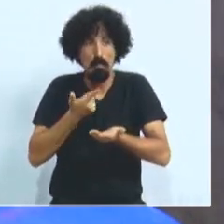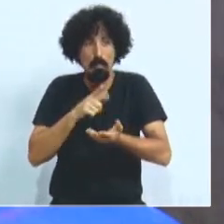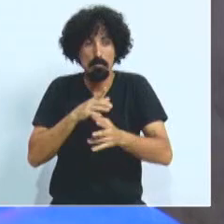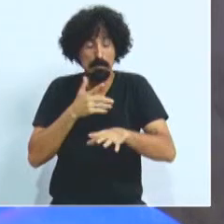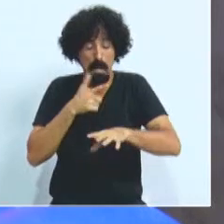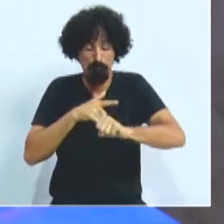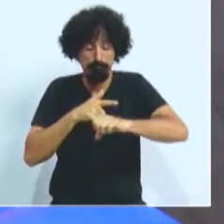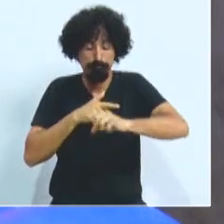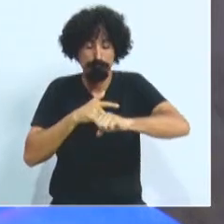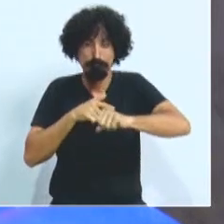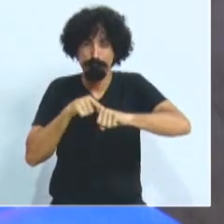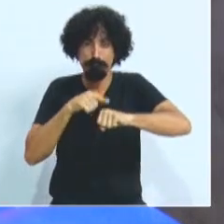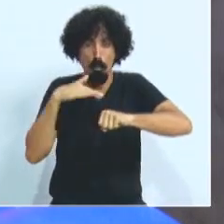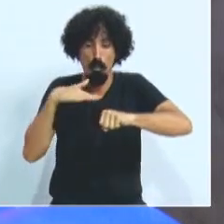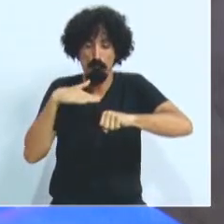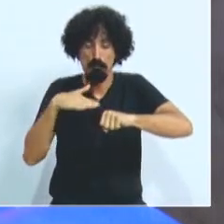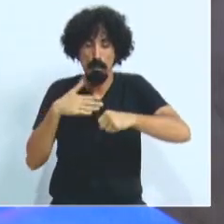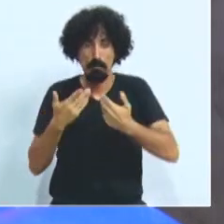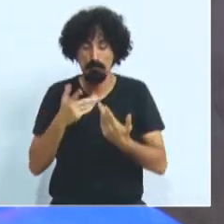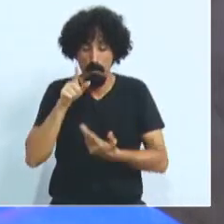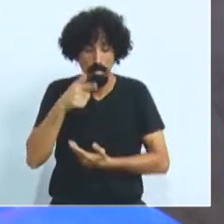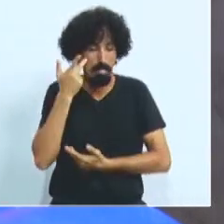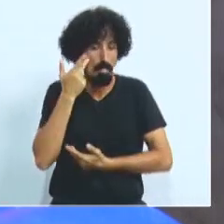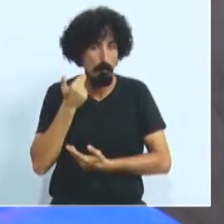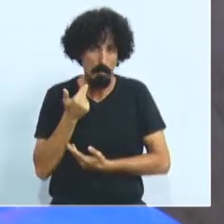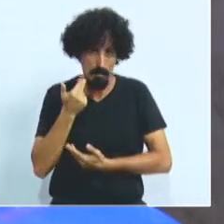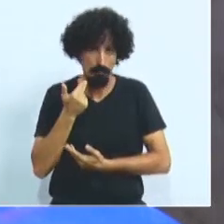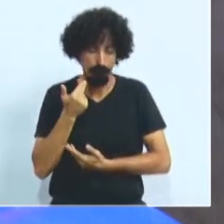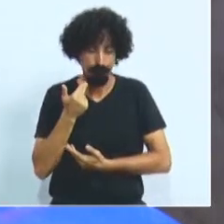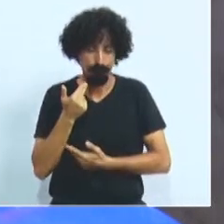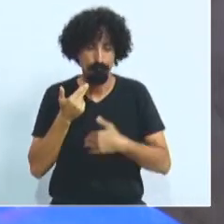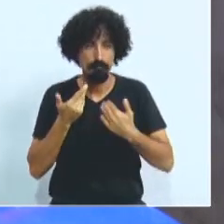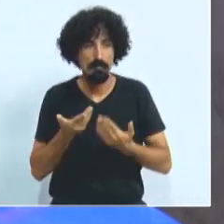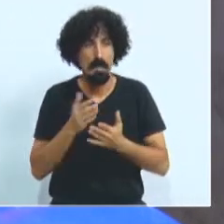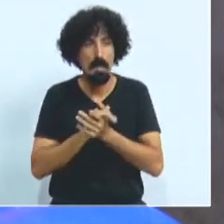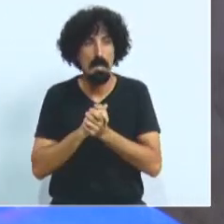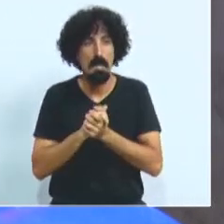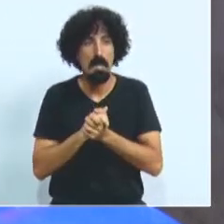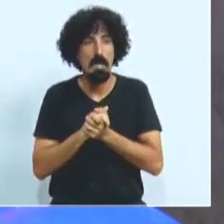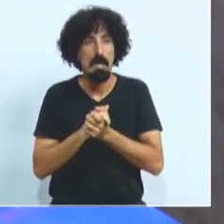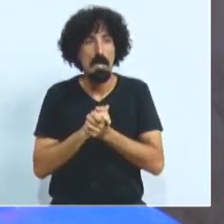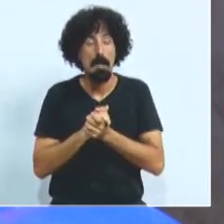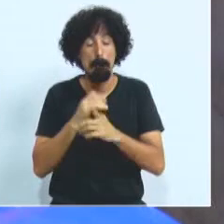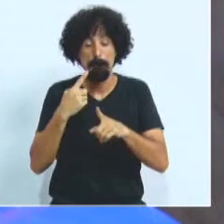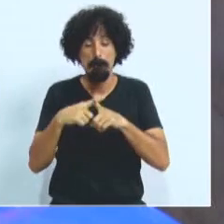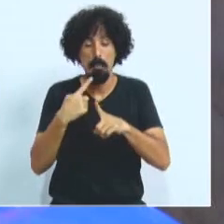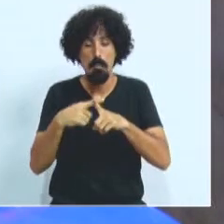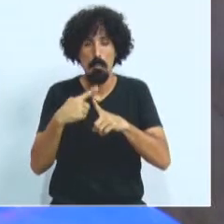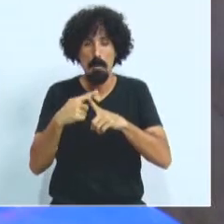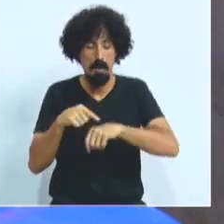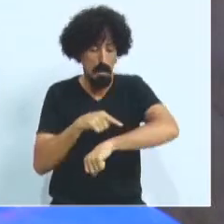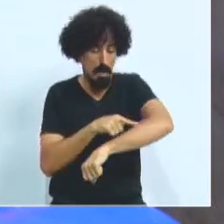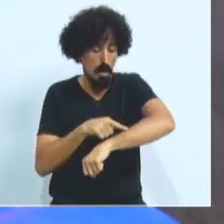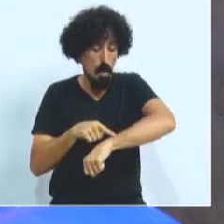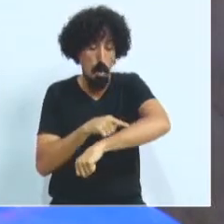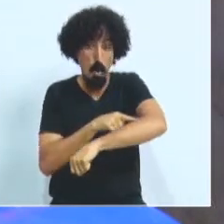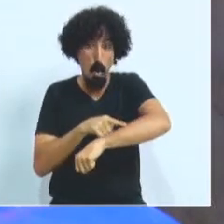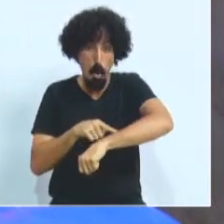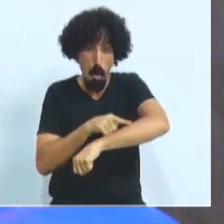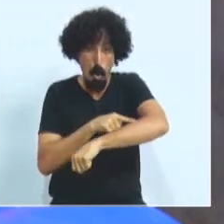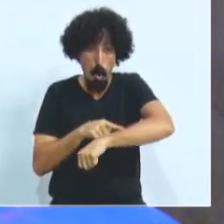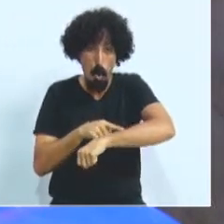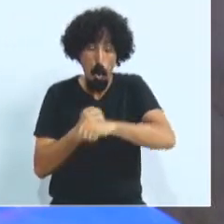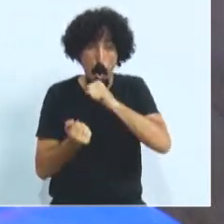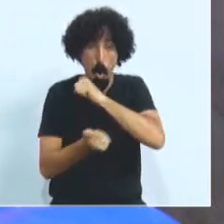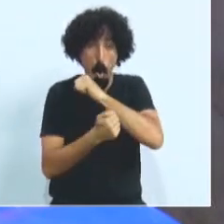consigo mexer a mão. É o comum, você não conseguir mexer a mão. Vai ter a deformação óssea quando é o caso de fratura